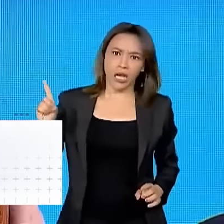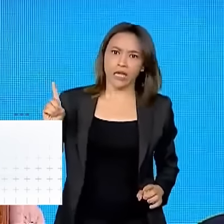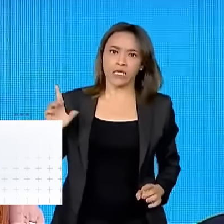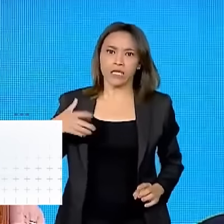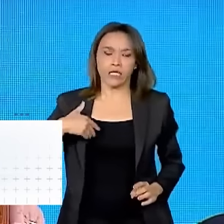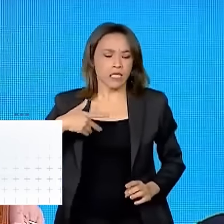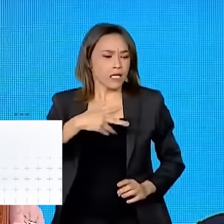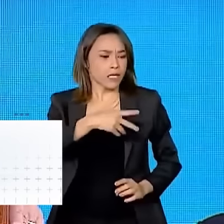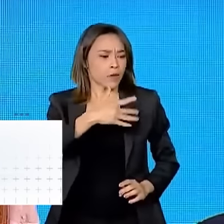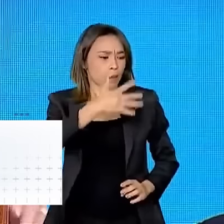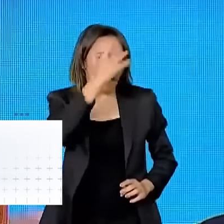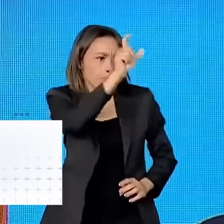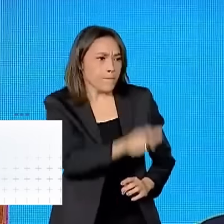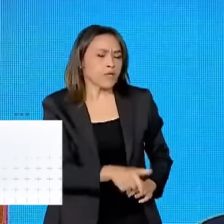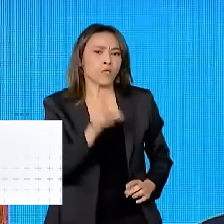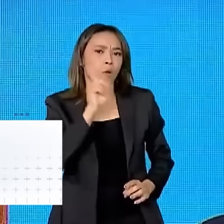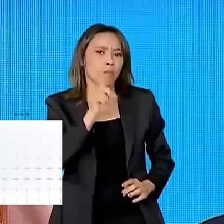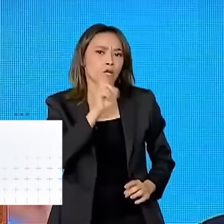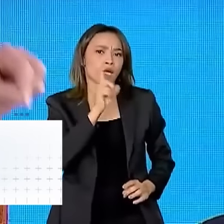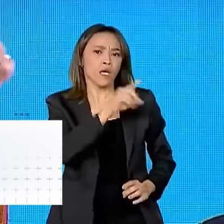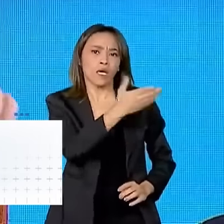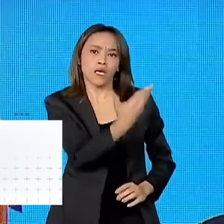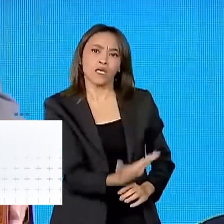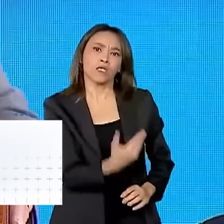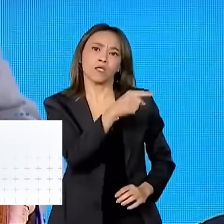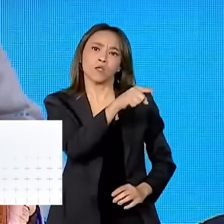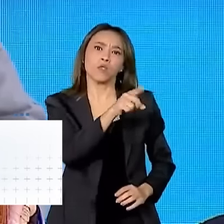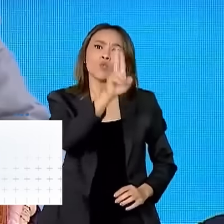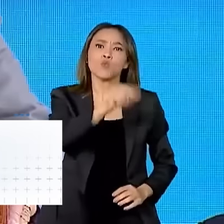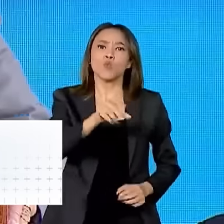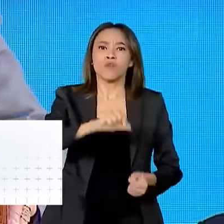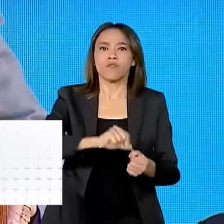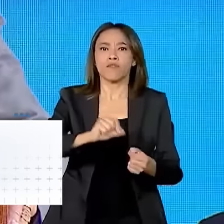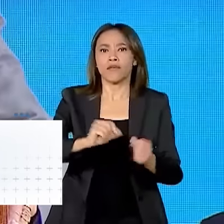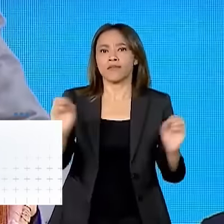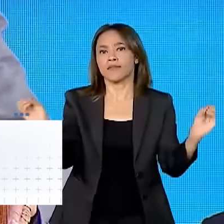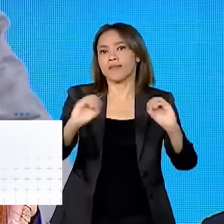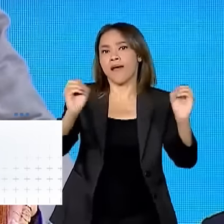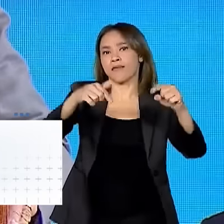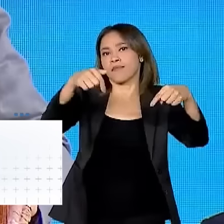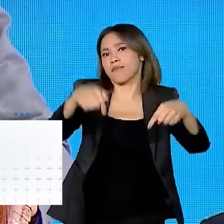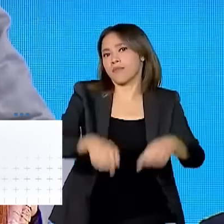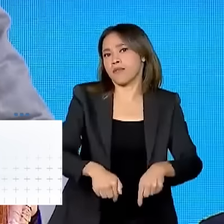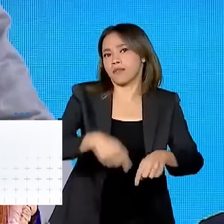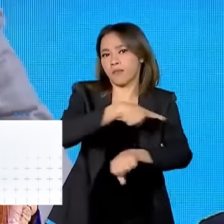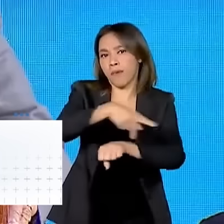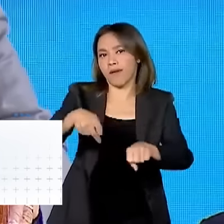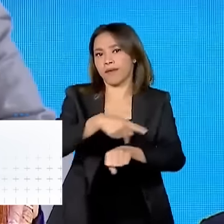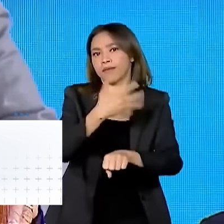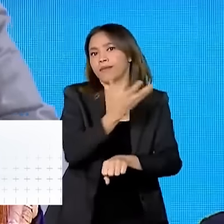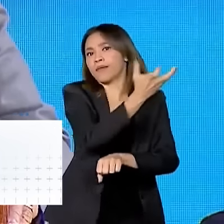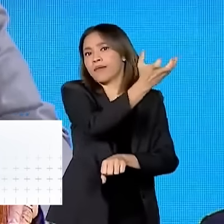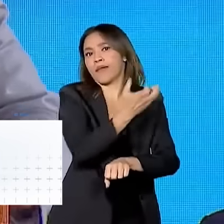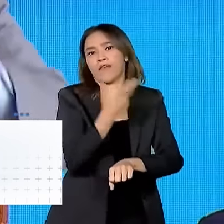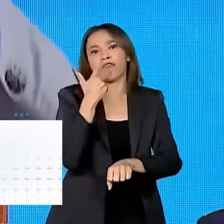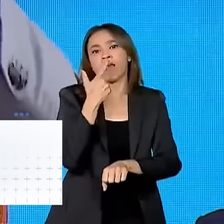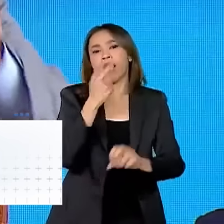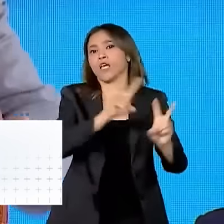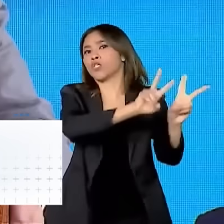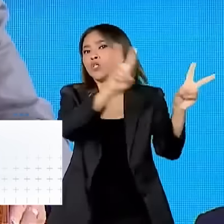empresário americano, que nunca produziu um pé de capim nesse país, ouse falar mal da